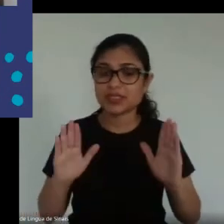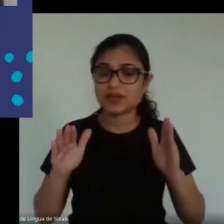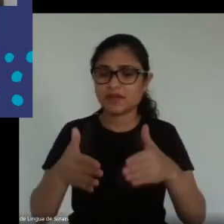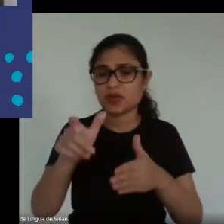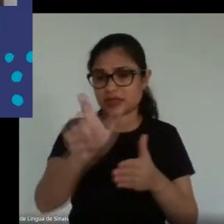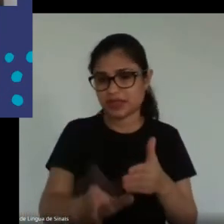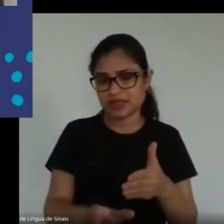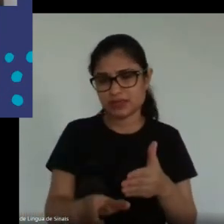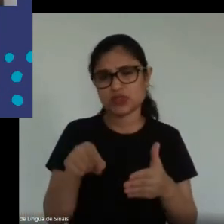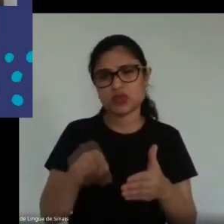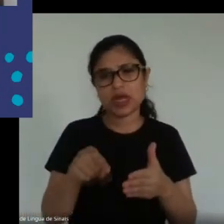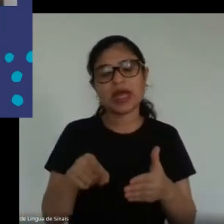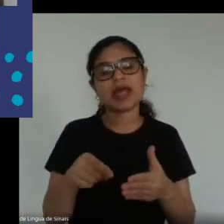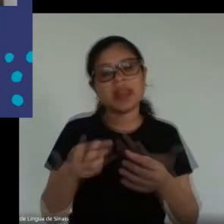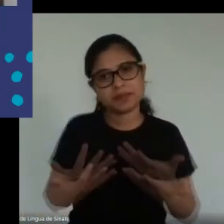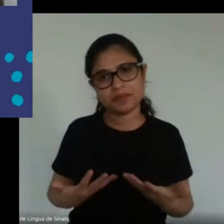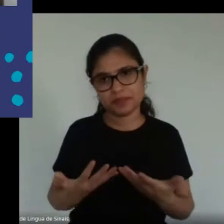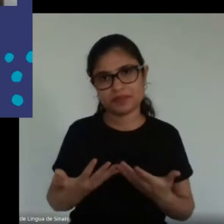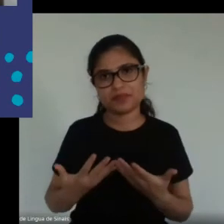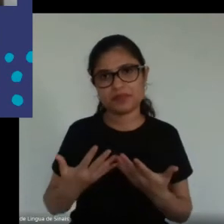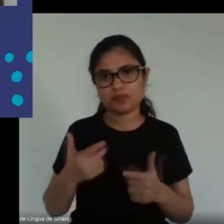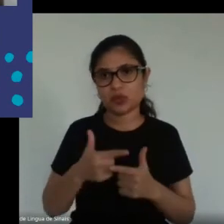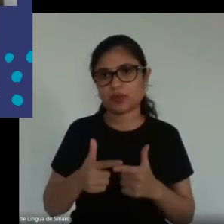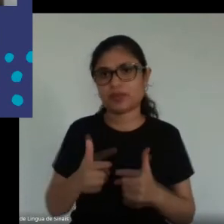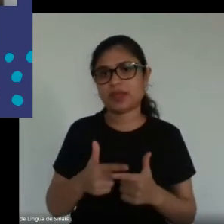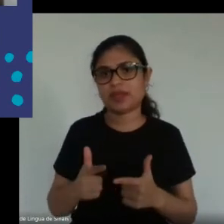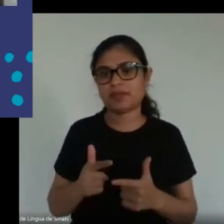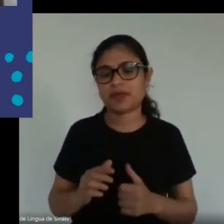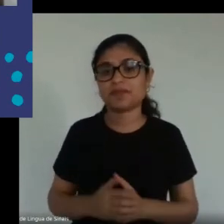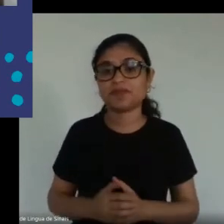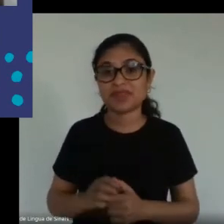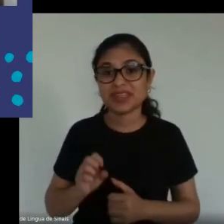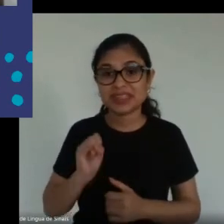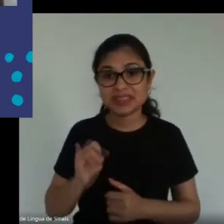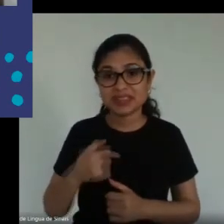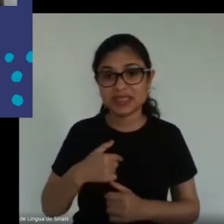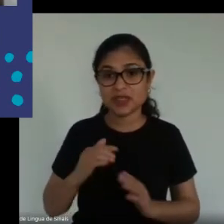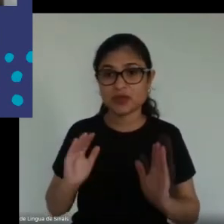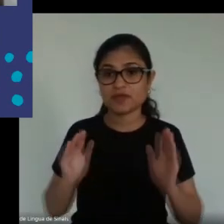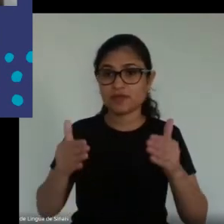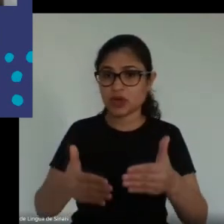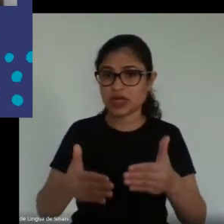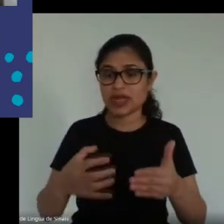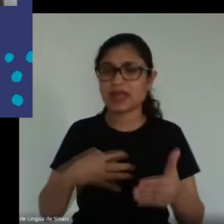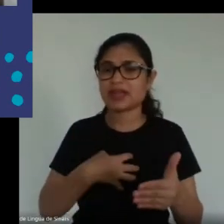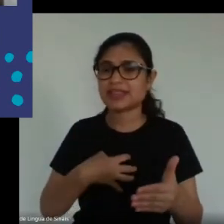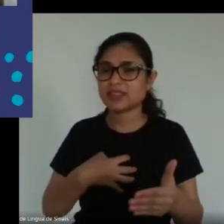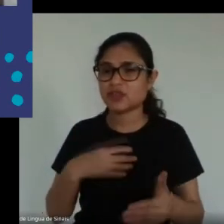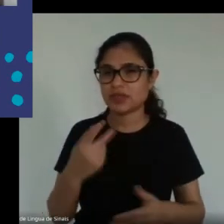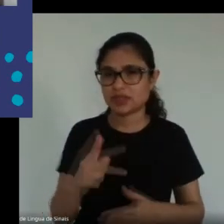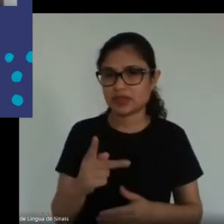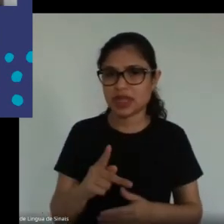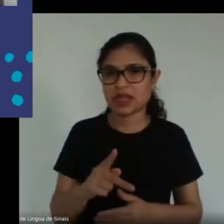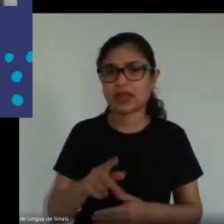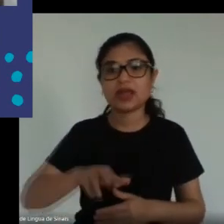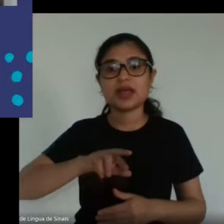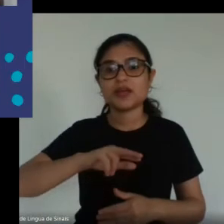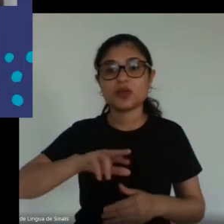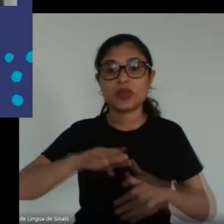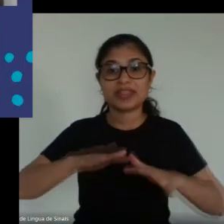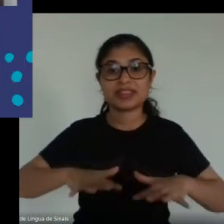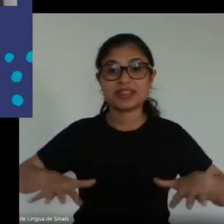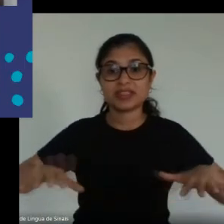pessoa que está me trazendo essa questão. Então, se eu focar no que ela está sentindo, e não na situação difícil que ela